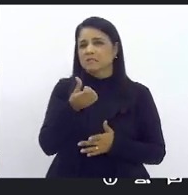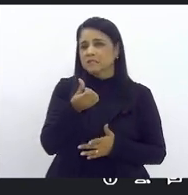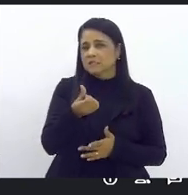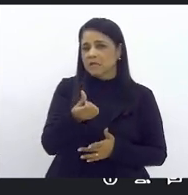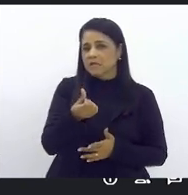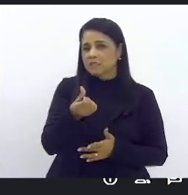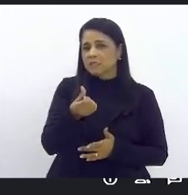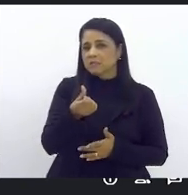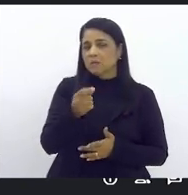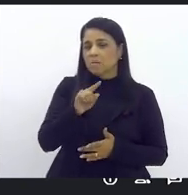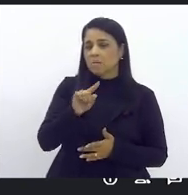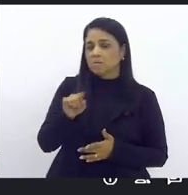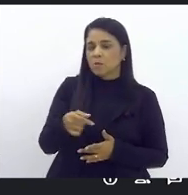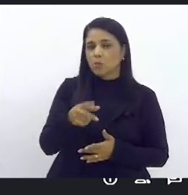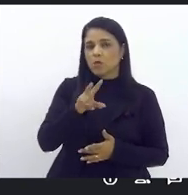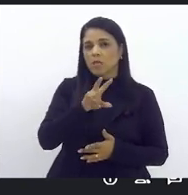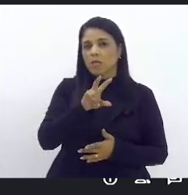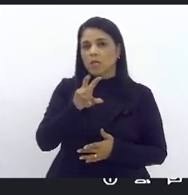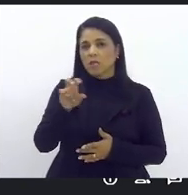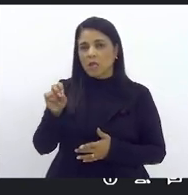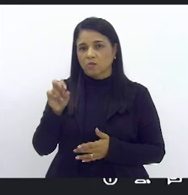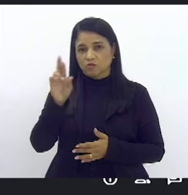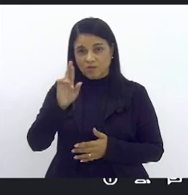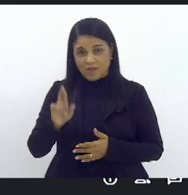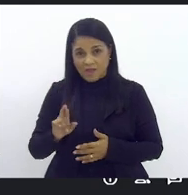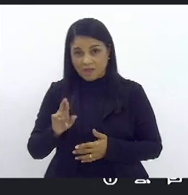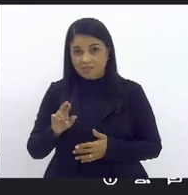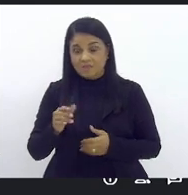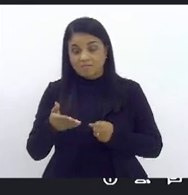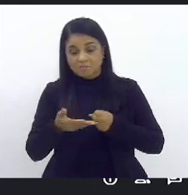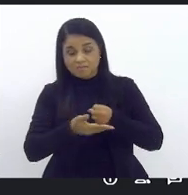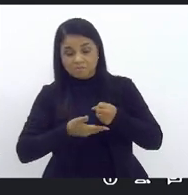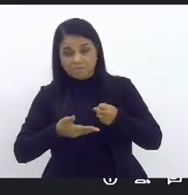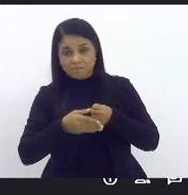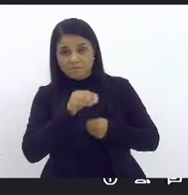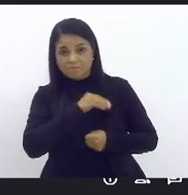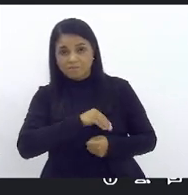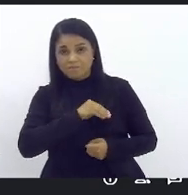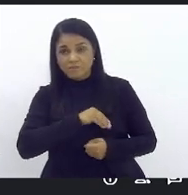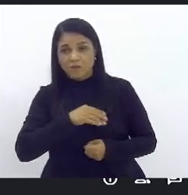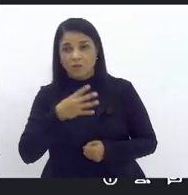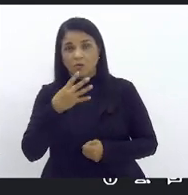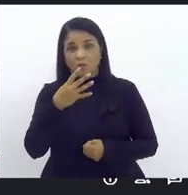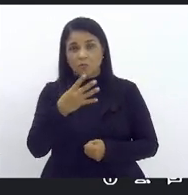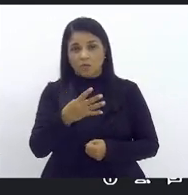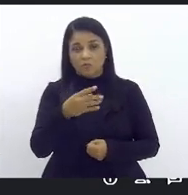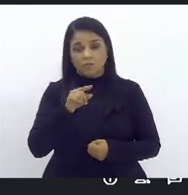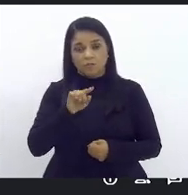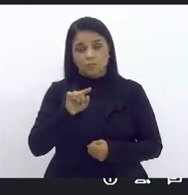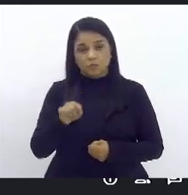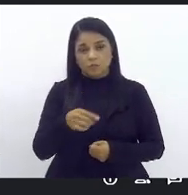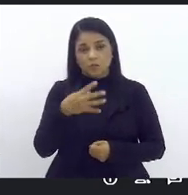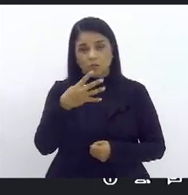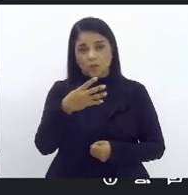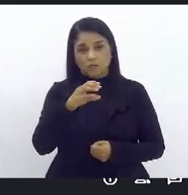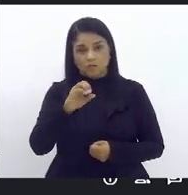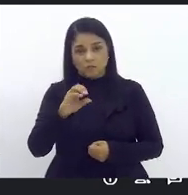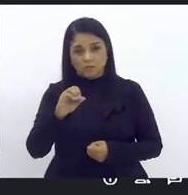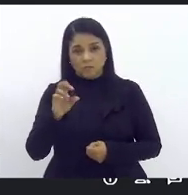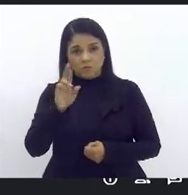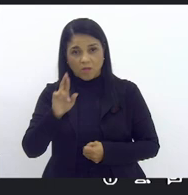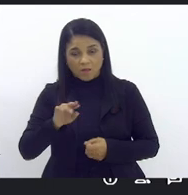R$ 6.500. E estamos falando do piso do magistério de R$ 4.400,